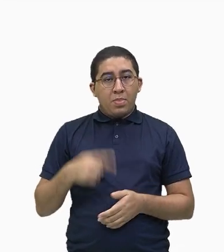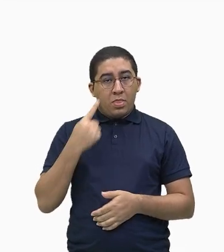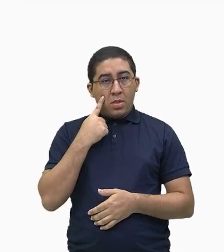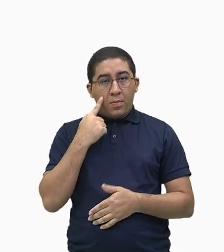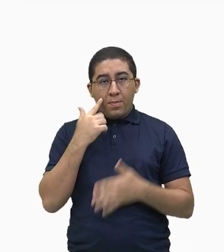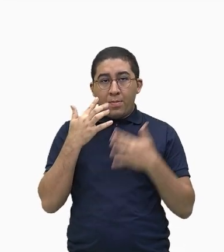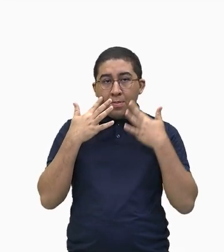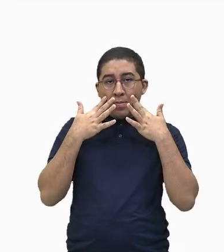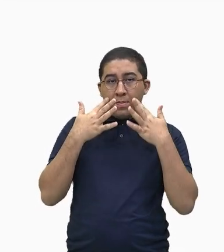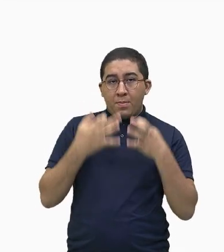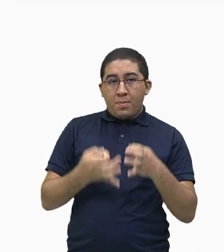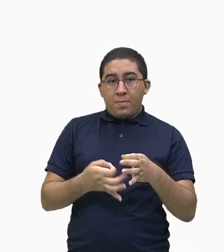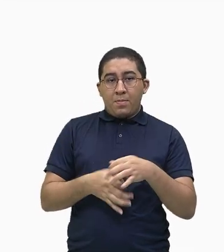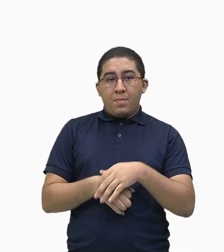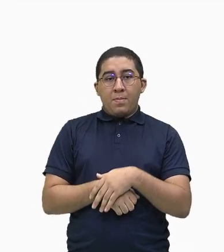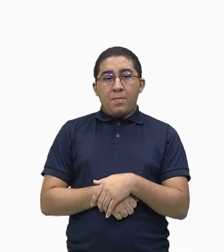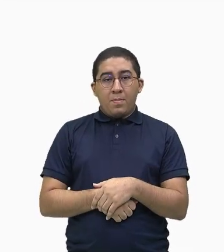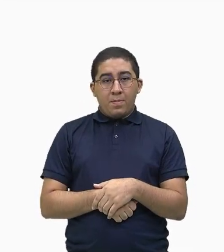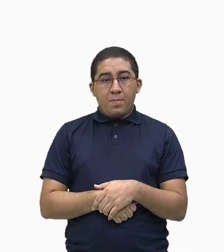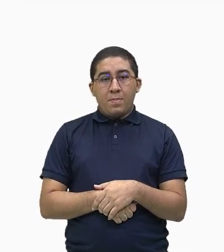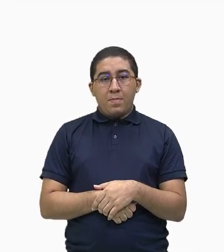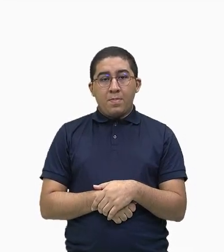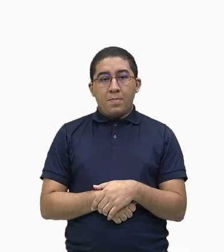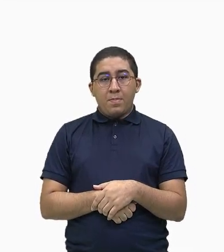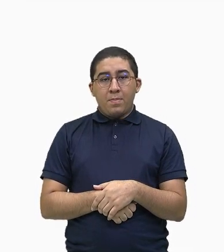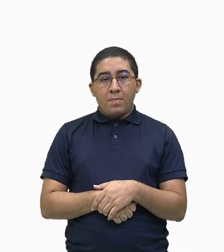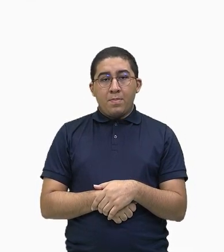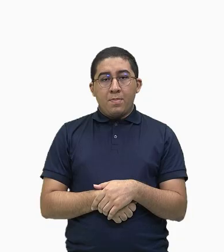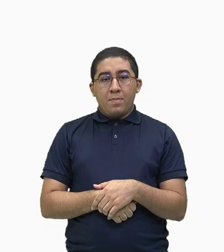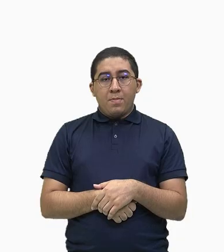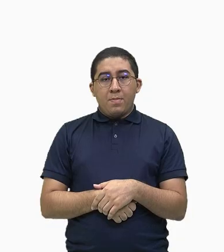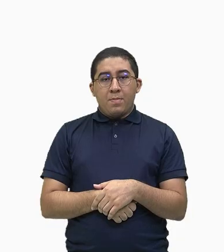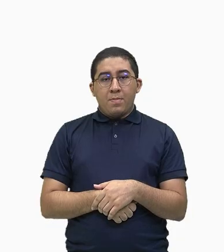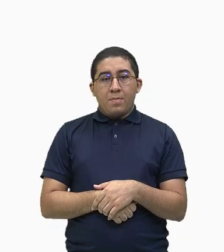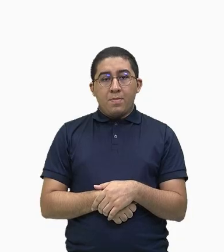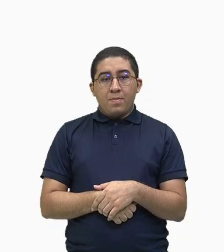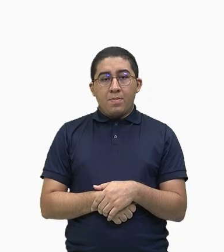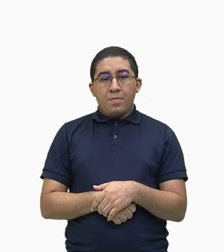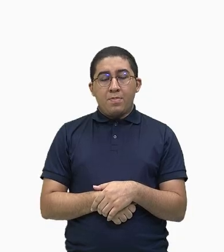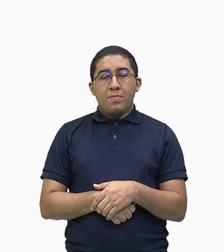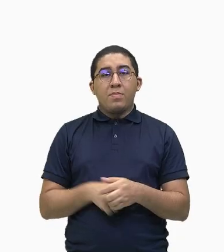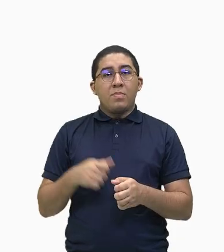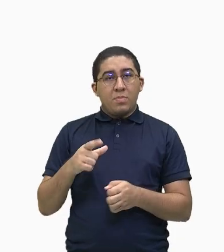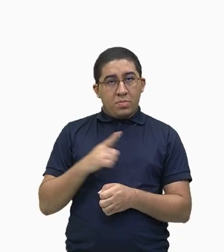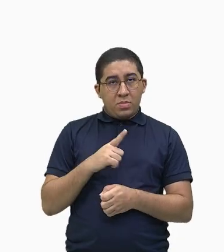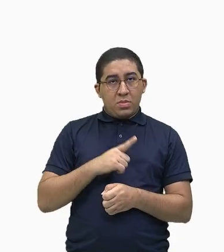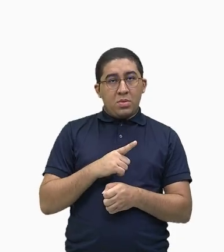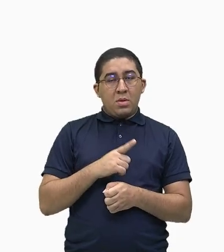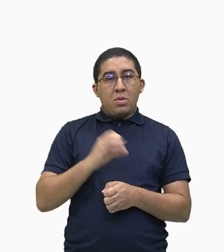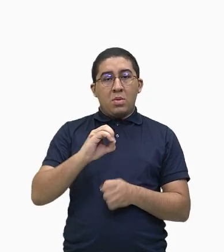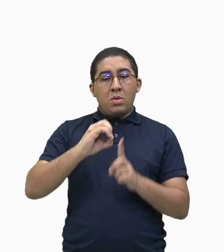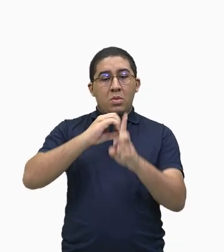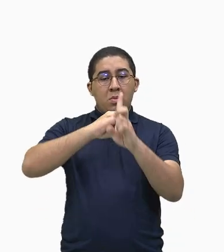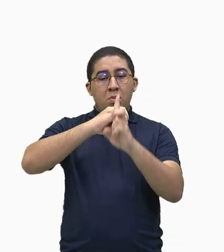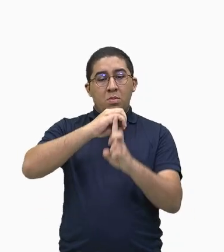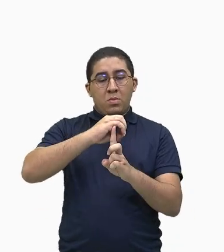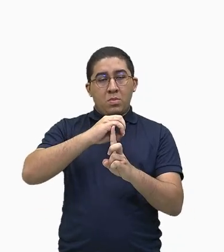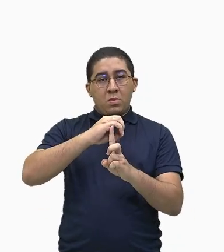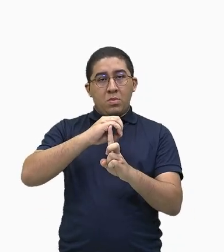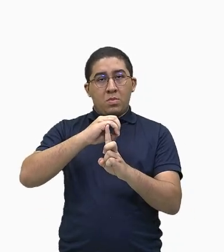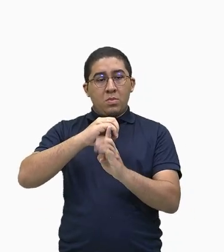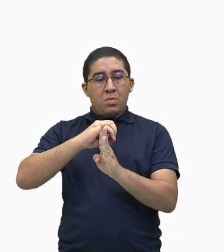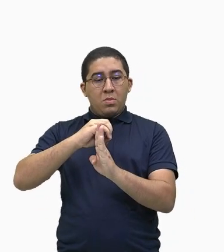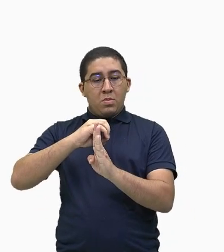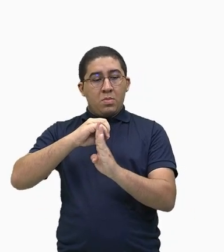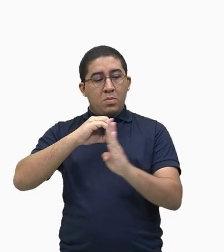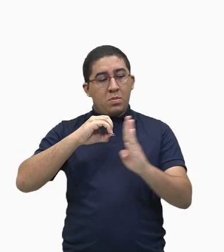que, à medida que se afasta do meridiano de Greenwich, na direção leste,